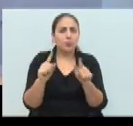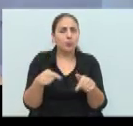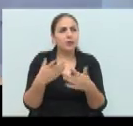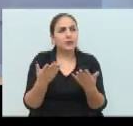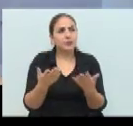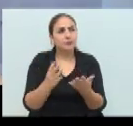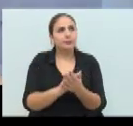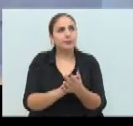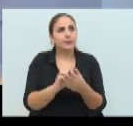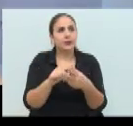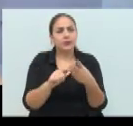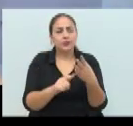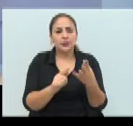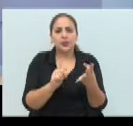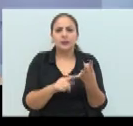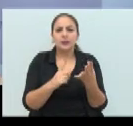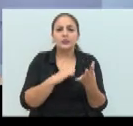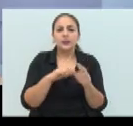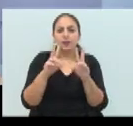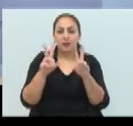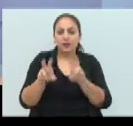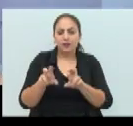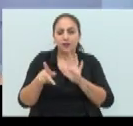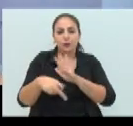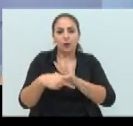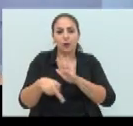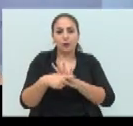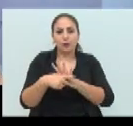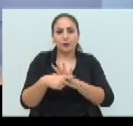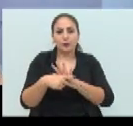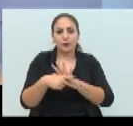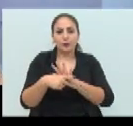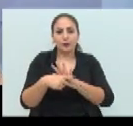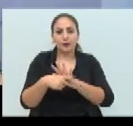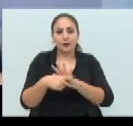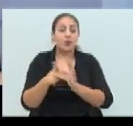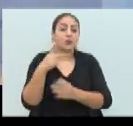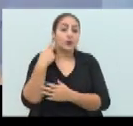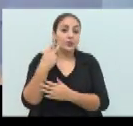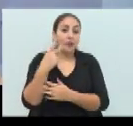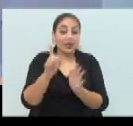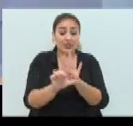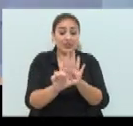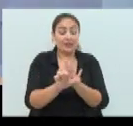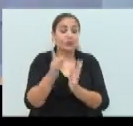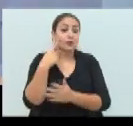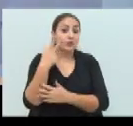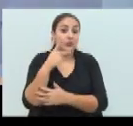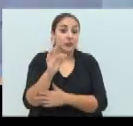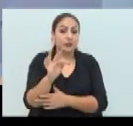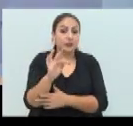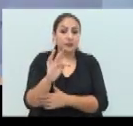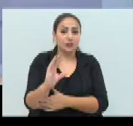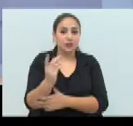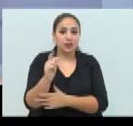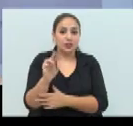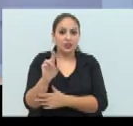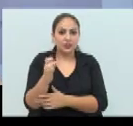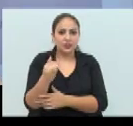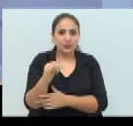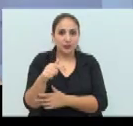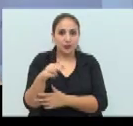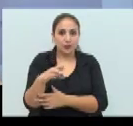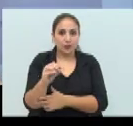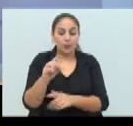também tivemos a questão a lei do vereador Chequinho, que proíbe o consumo de bebida